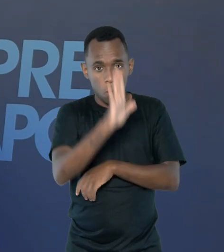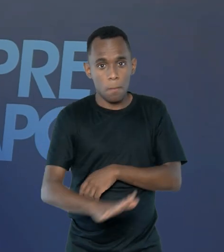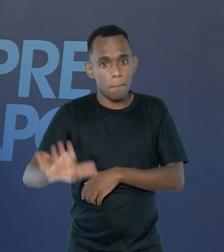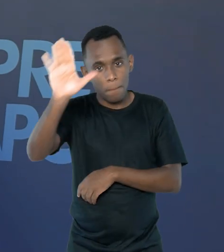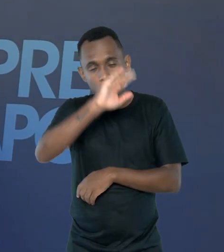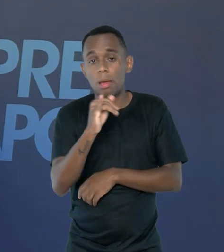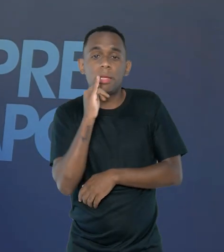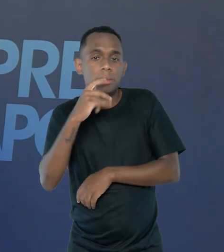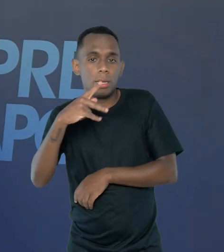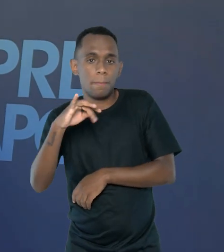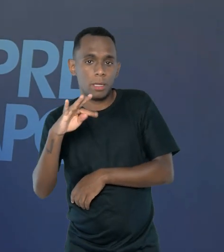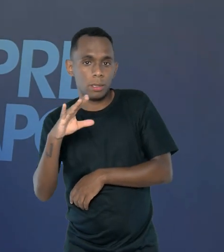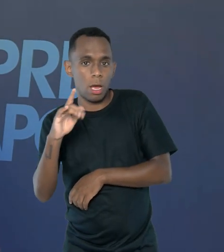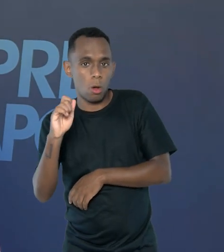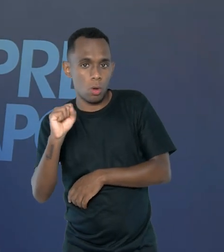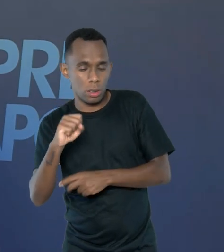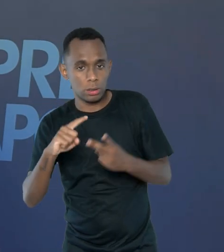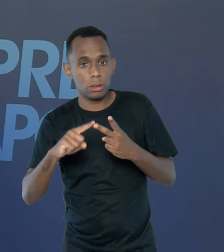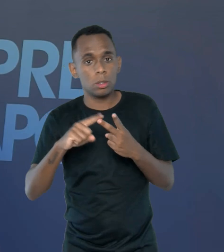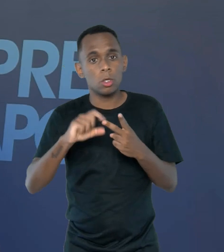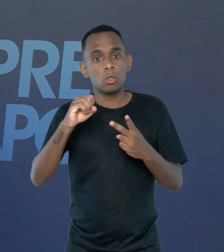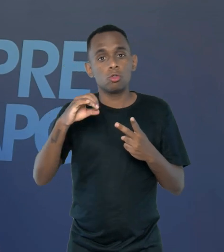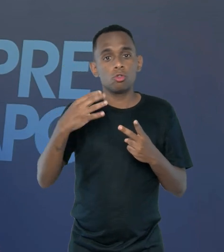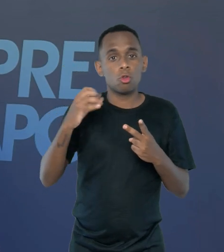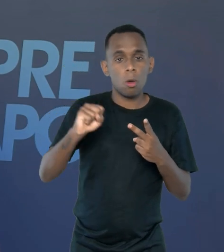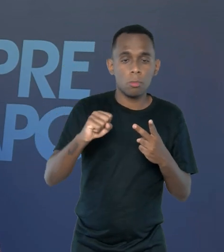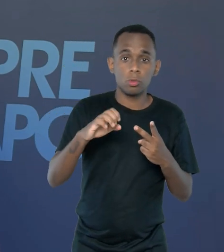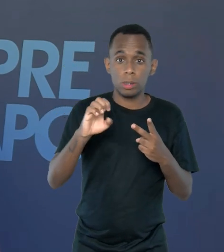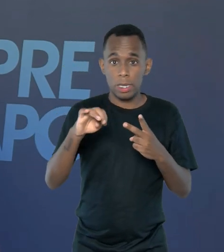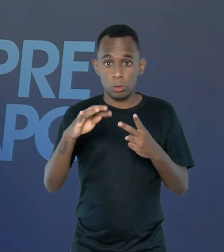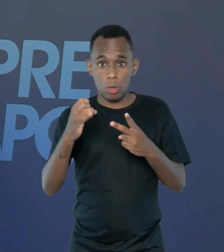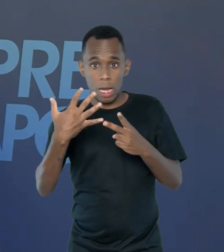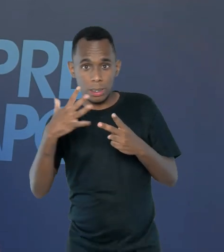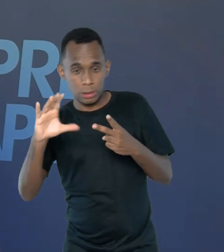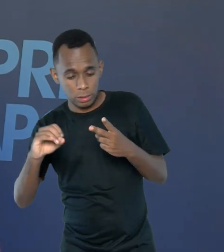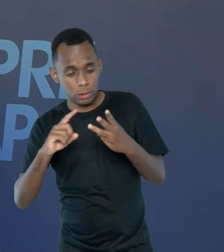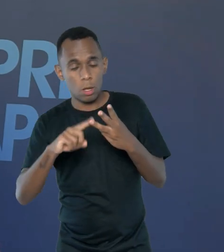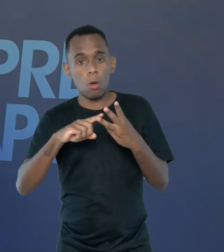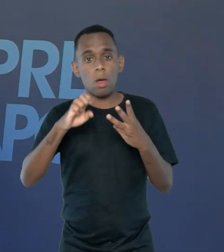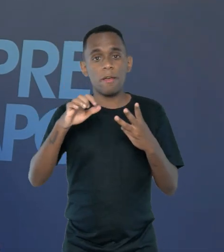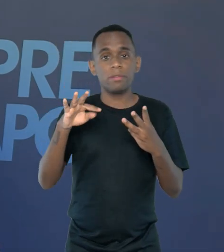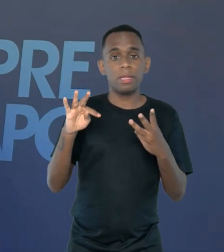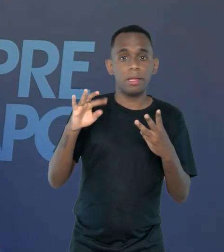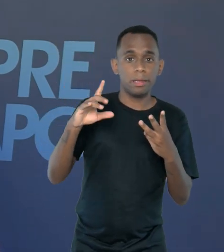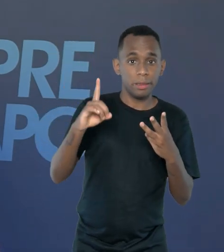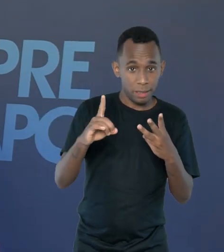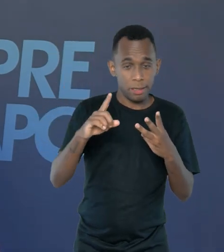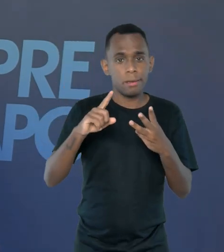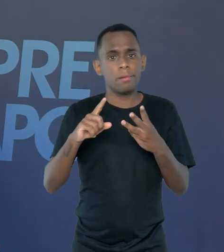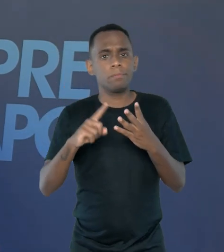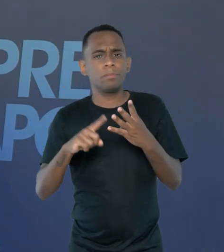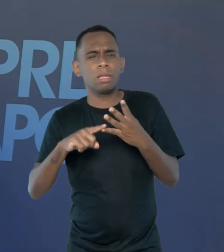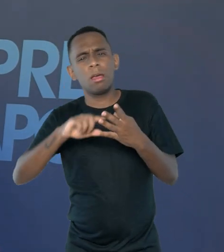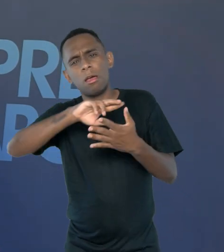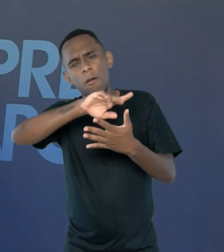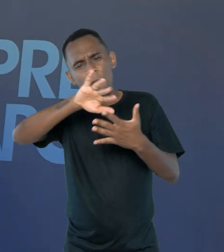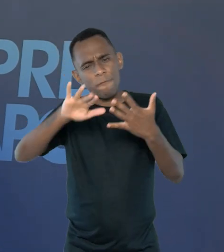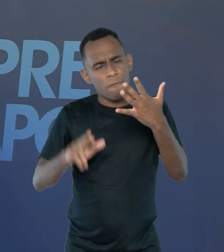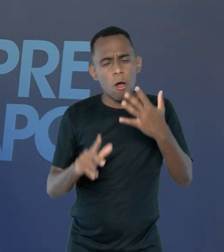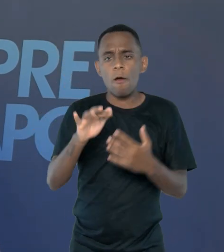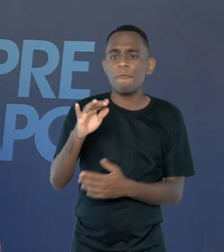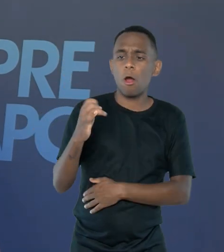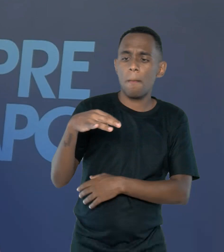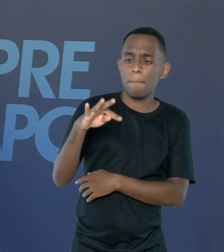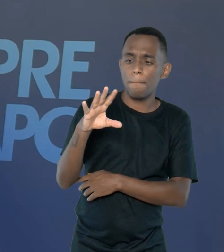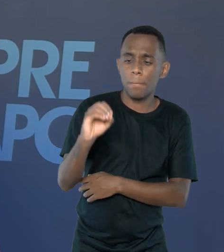como Pitágoras, Croton, Somos Educação, FTD, Excepcione Ática, Formato